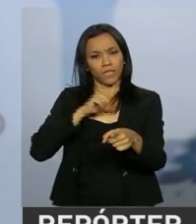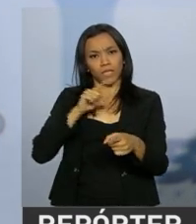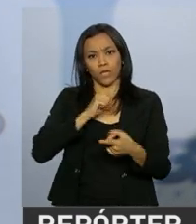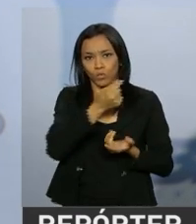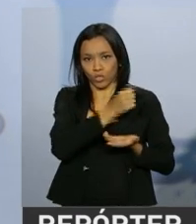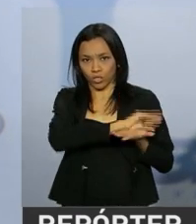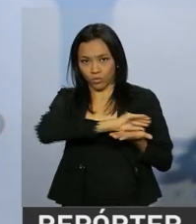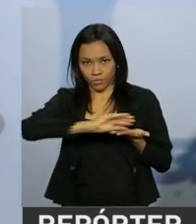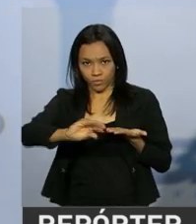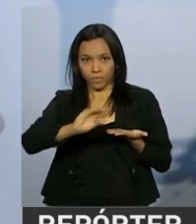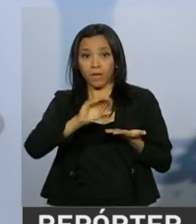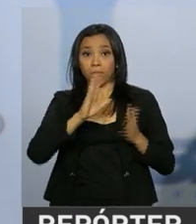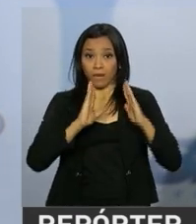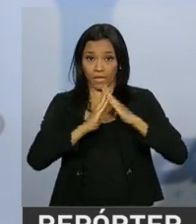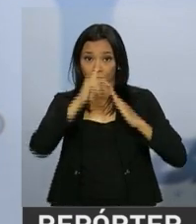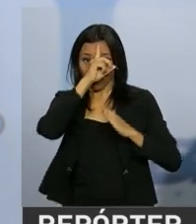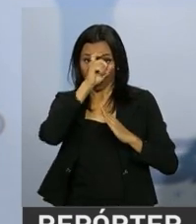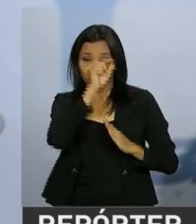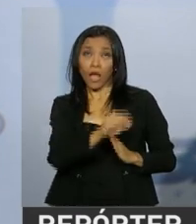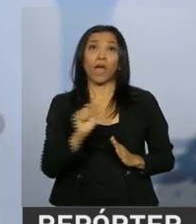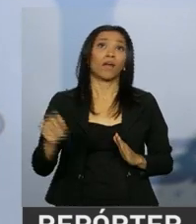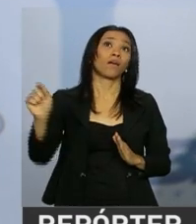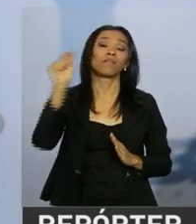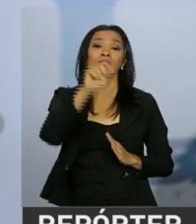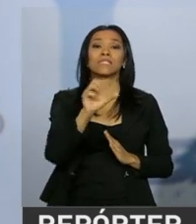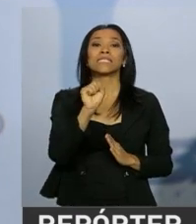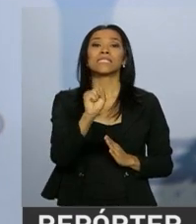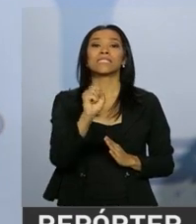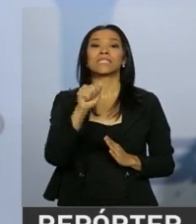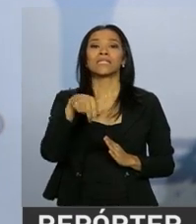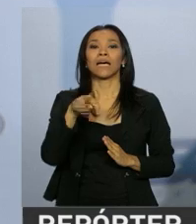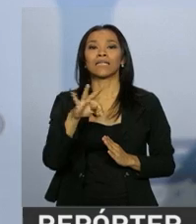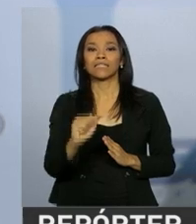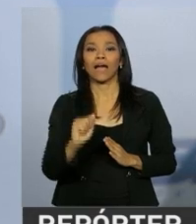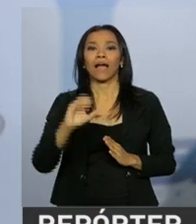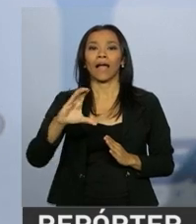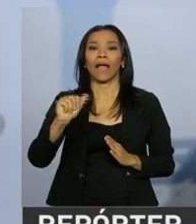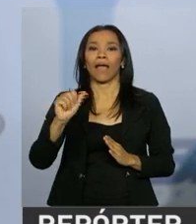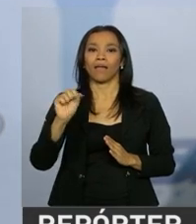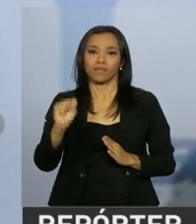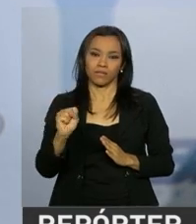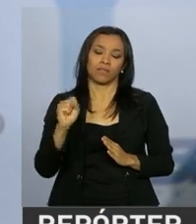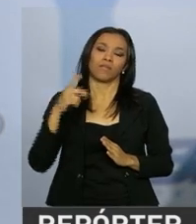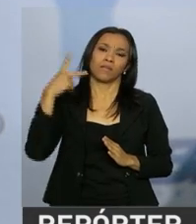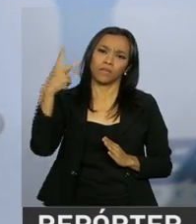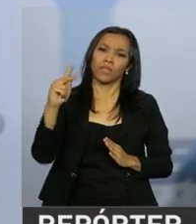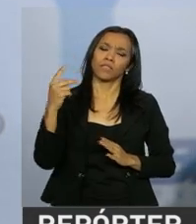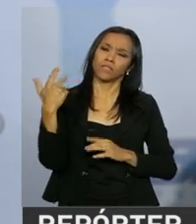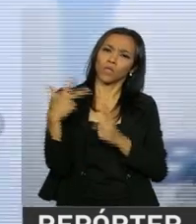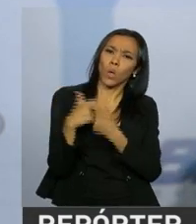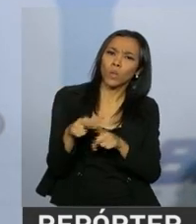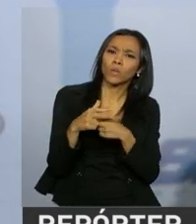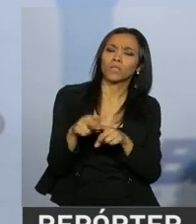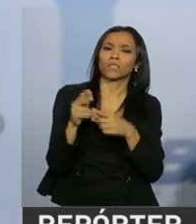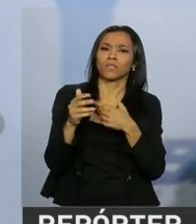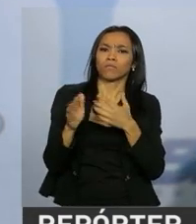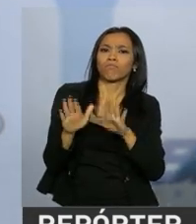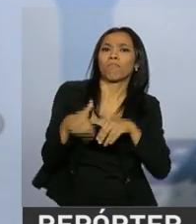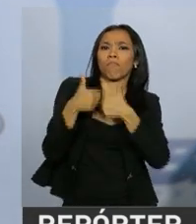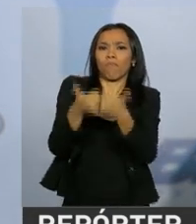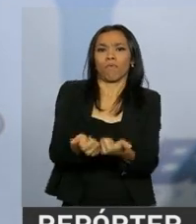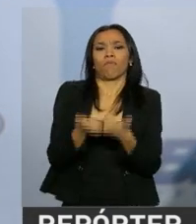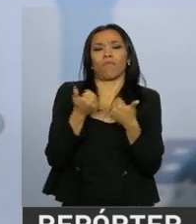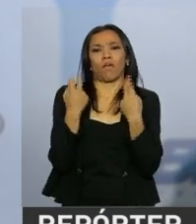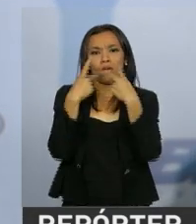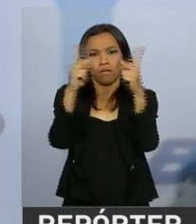que as Santas Casas possam ter apoio na confecção dos seus planos de recuperação, que são analisados